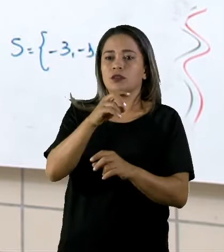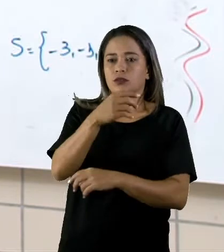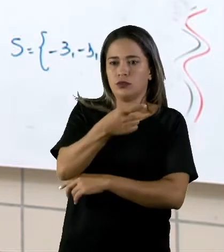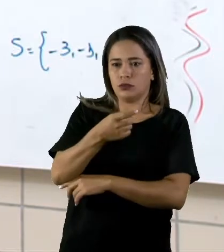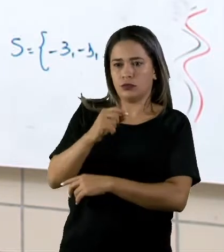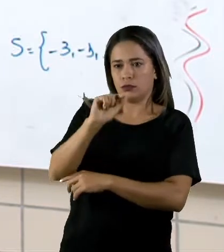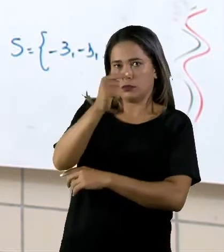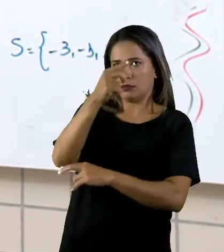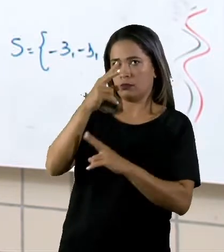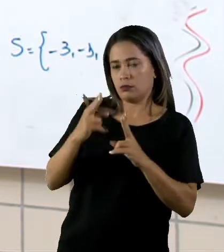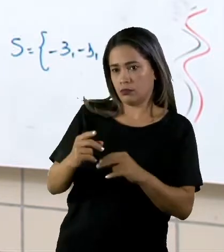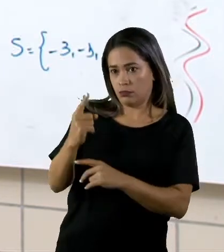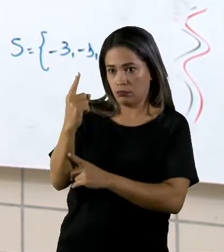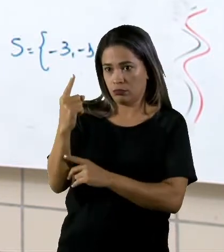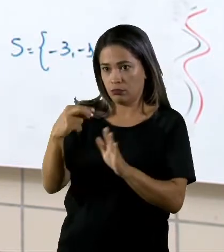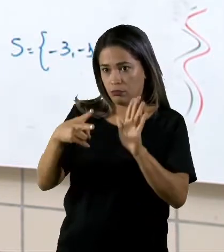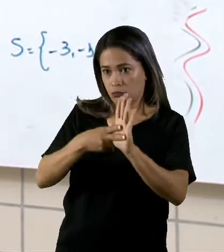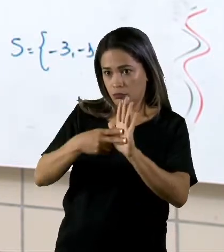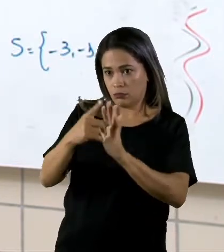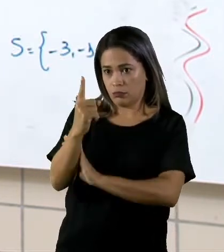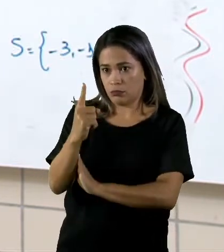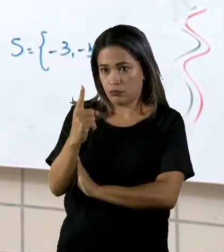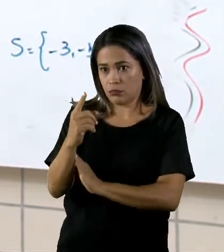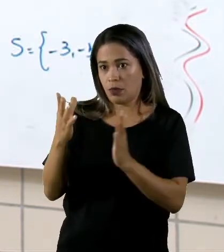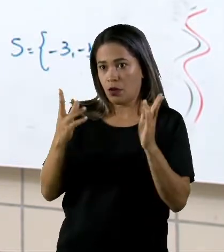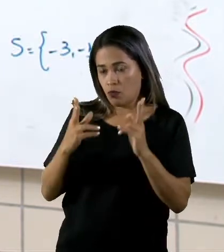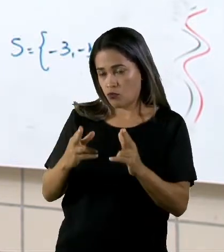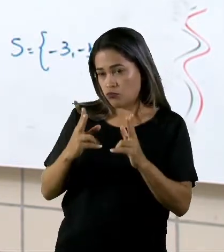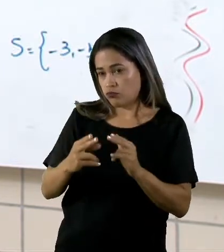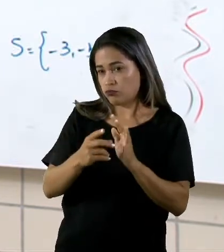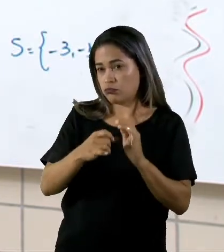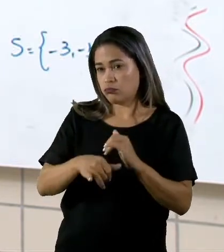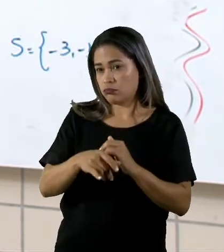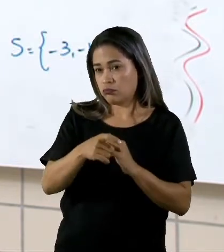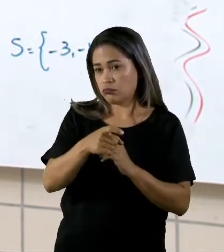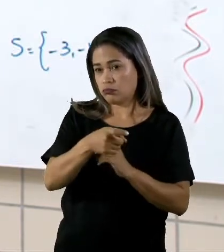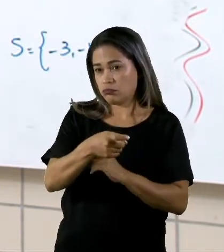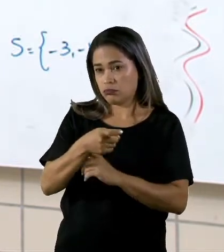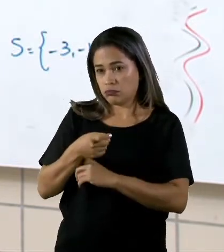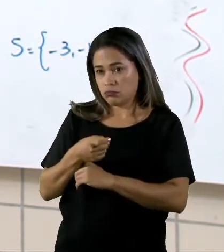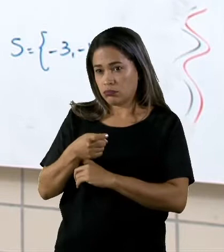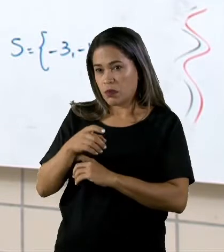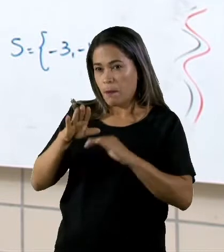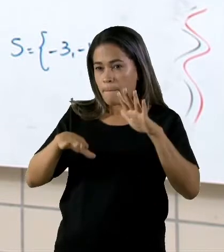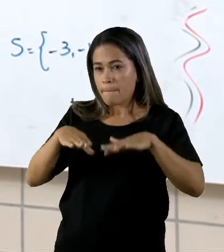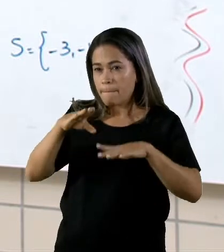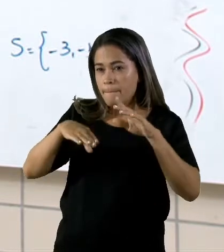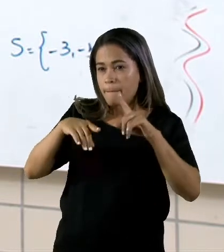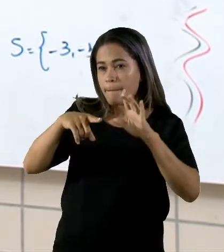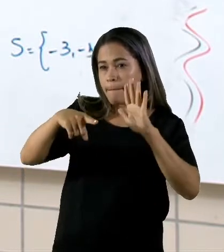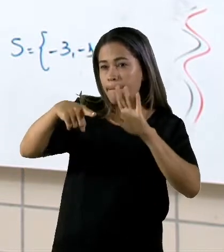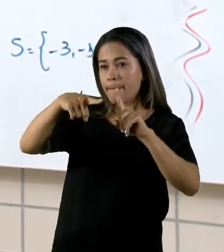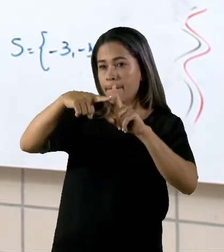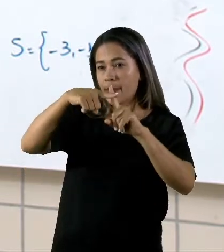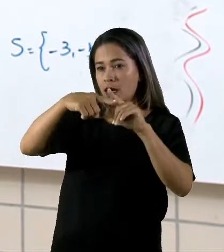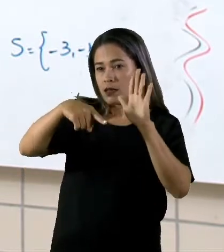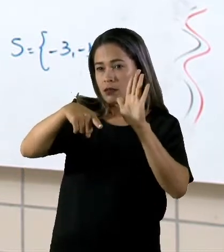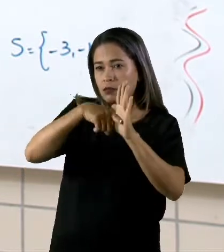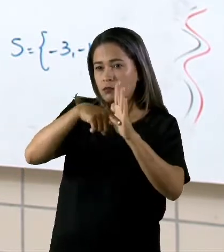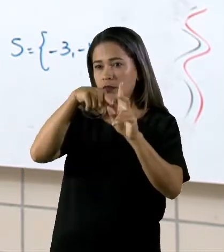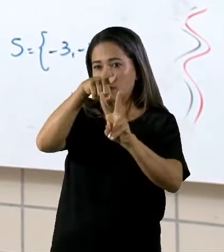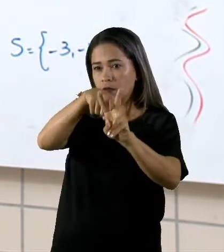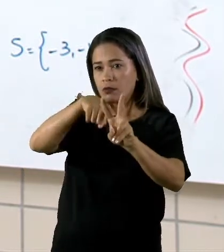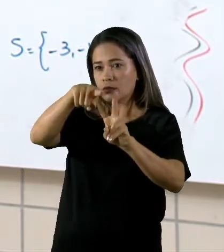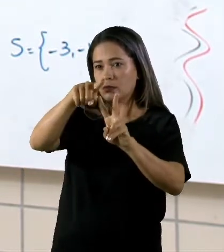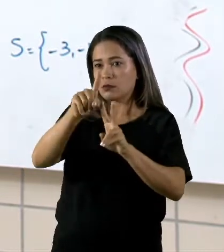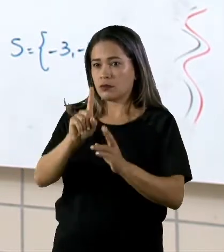é a mesma coisa que x mais ou menos a raiz quadrada do 1. Aí eu volto lá naquela explicação do